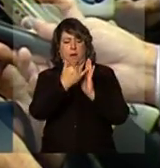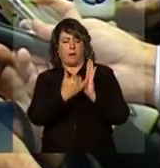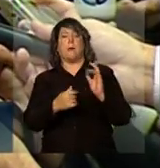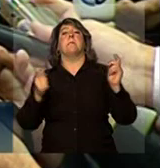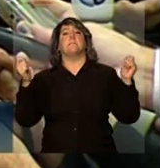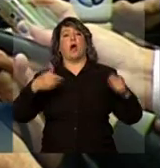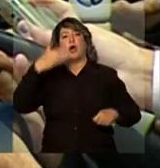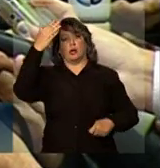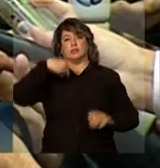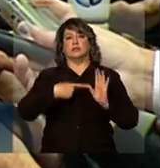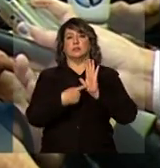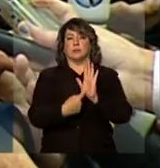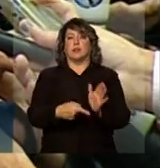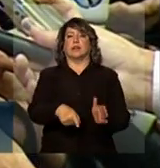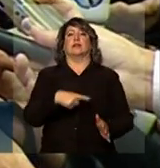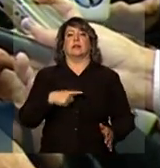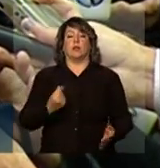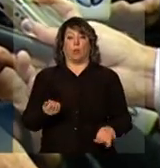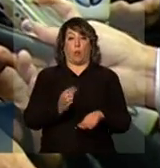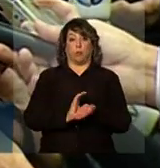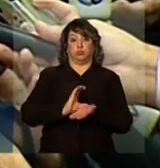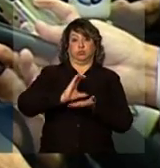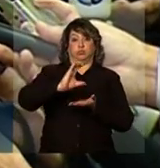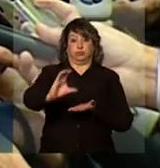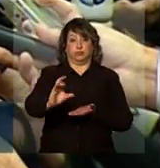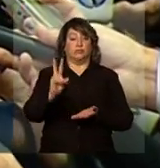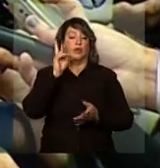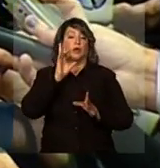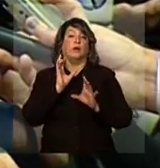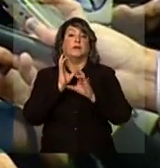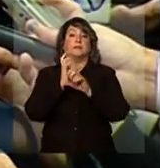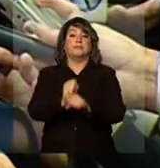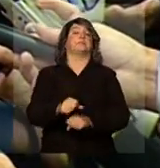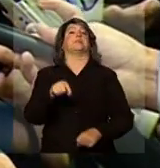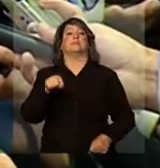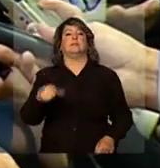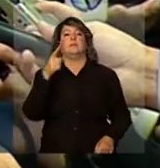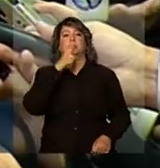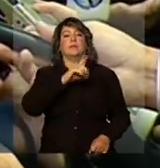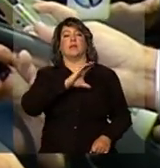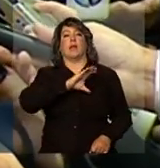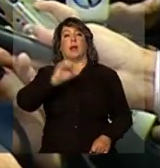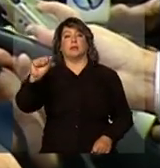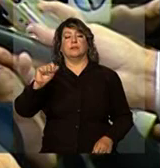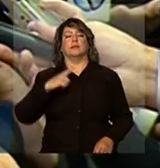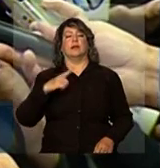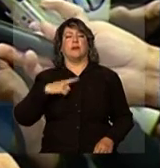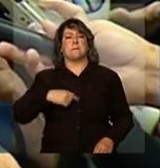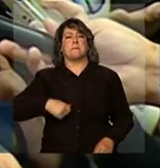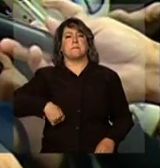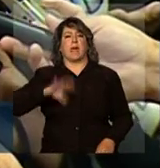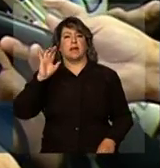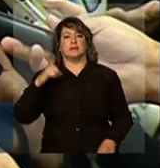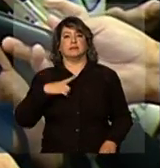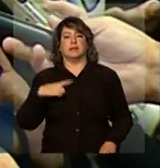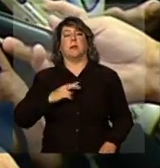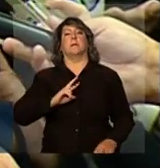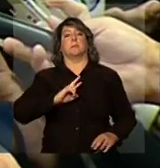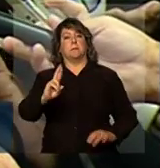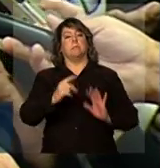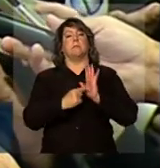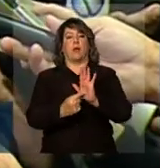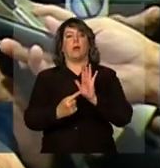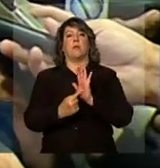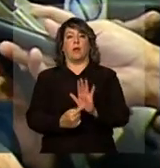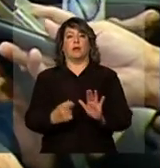comprovar é o que o volume de investimentos históricos ele é record tá certo efetivamente vem mostrando resultados e vem